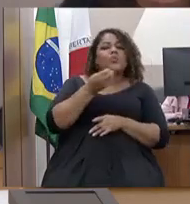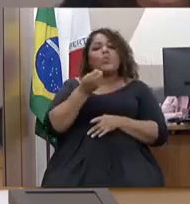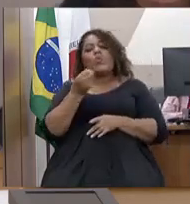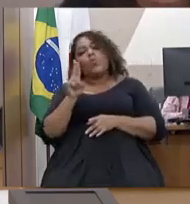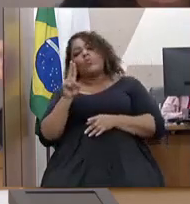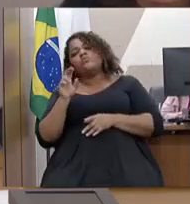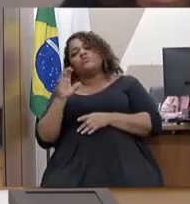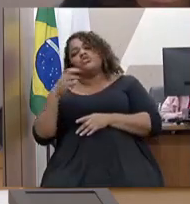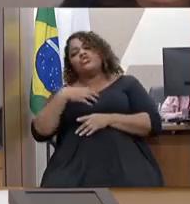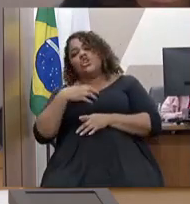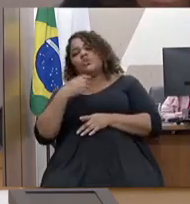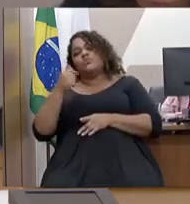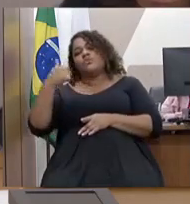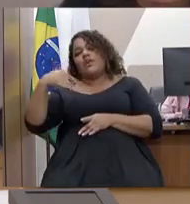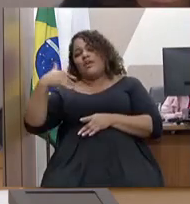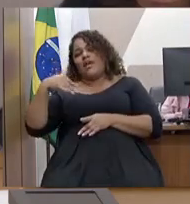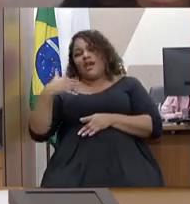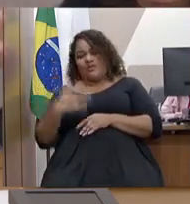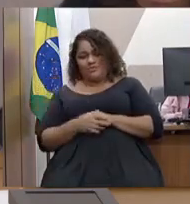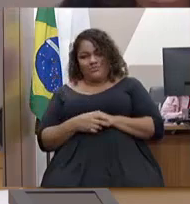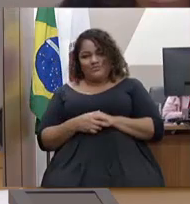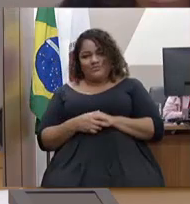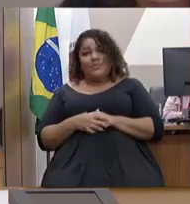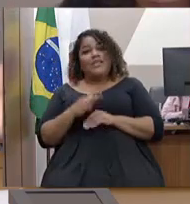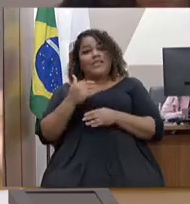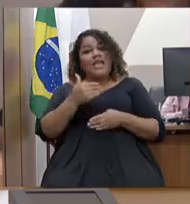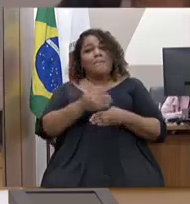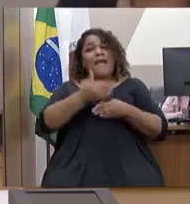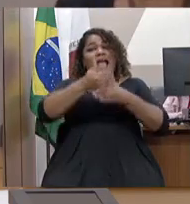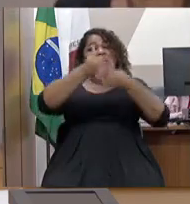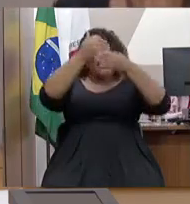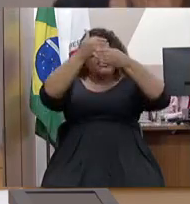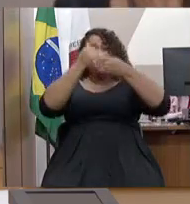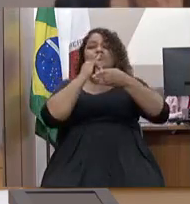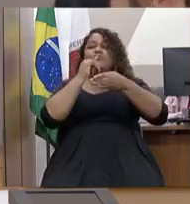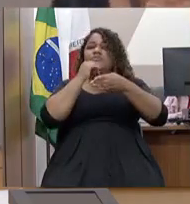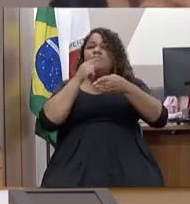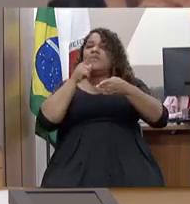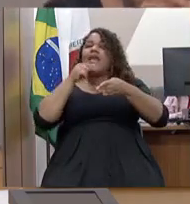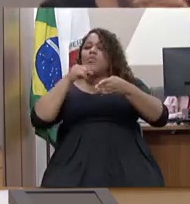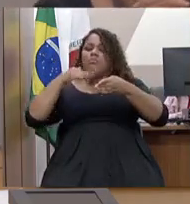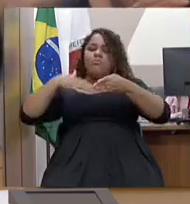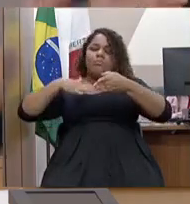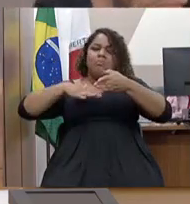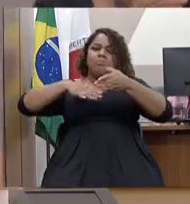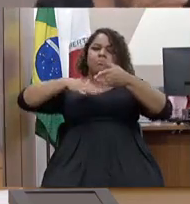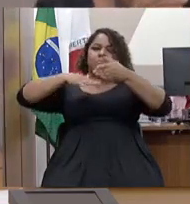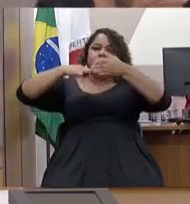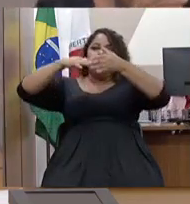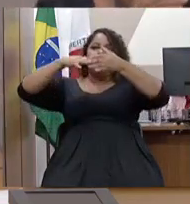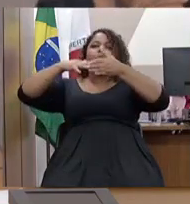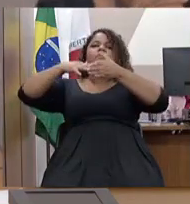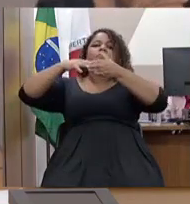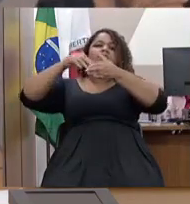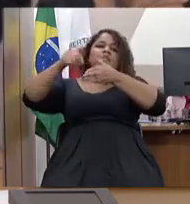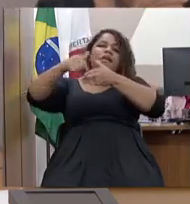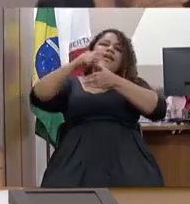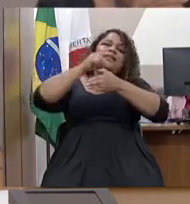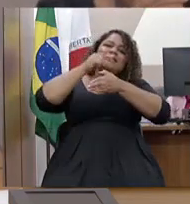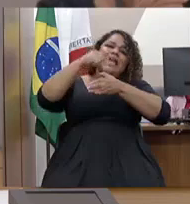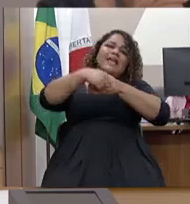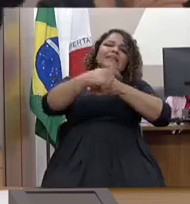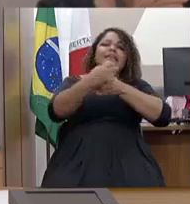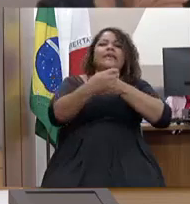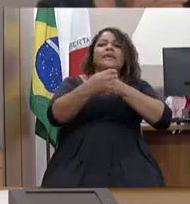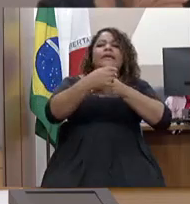como já foi dito aqui hoje também constrói o refeitório debaixo da barragem põe as máquinas debaixo da barragem é a hora que abre